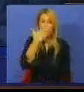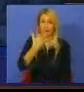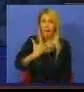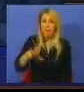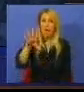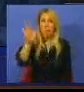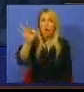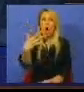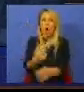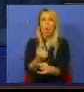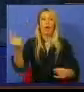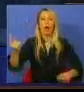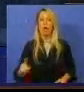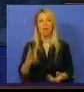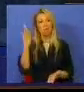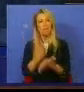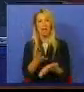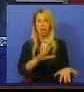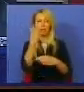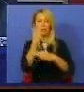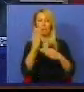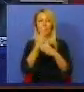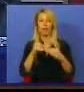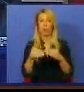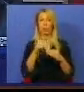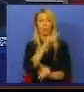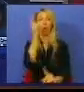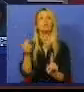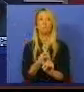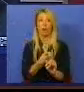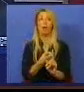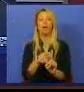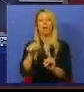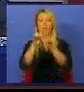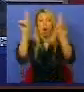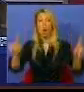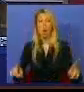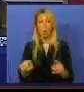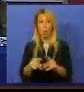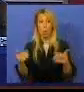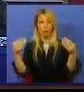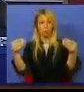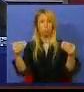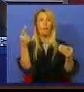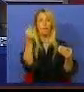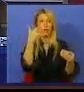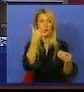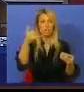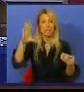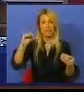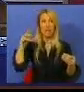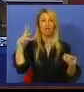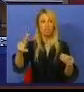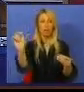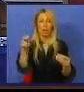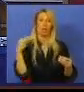Será qualquer coisa até meados do próximo ano. Estamos a falar de uma verba, este quadro foi adquirido por 210 mil euros. Na altura, o Ministério da